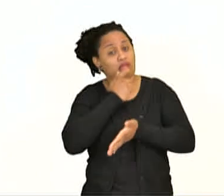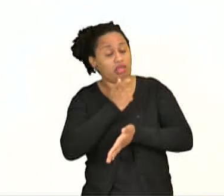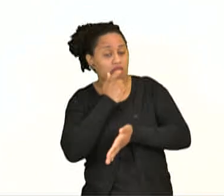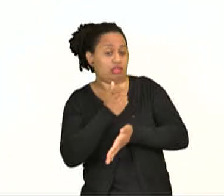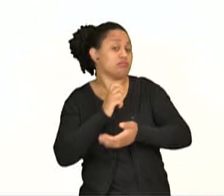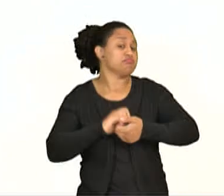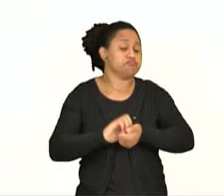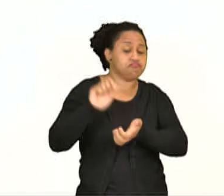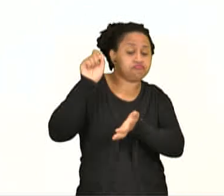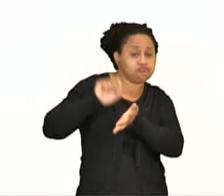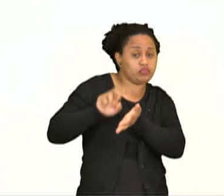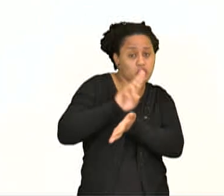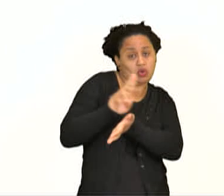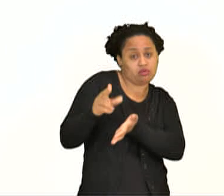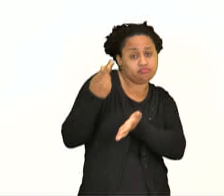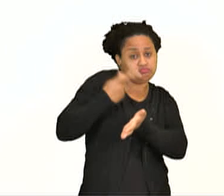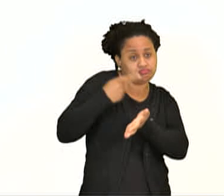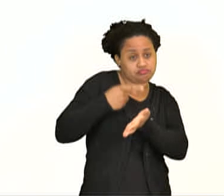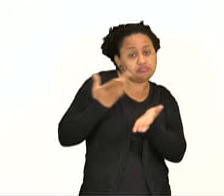é o Albert Einstein.